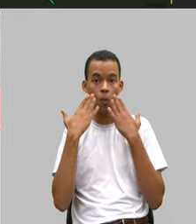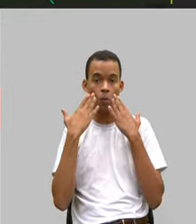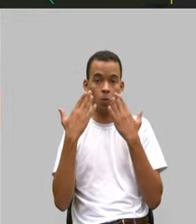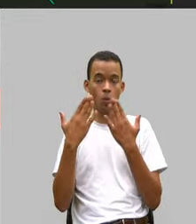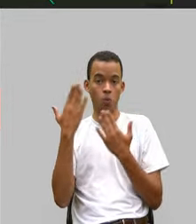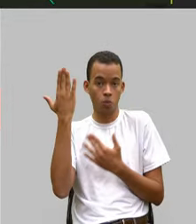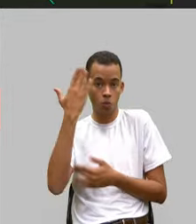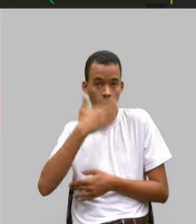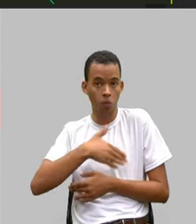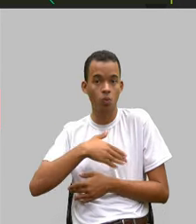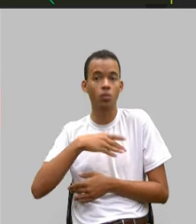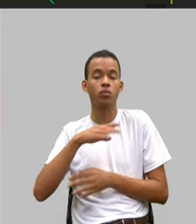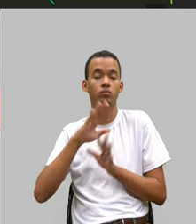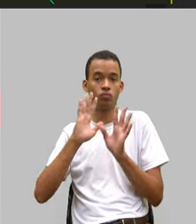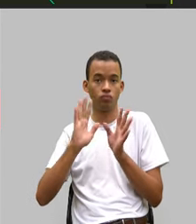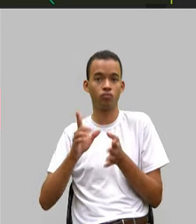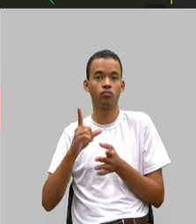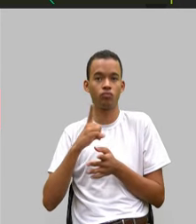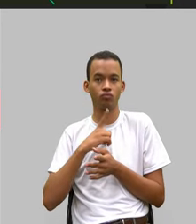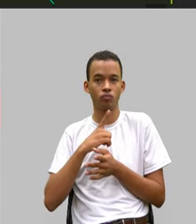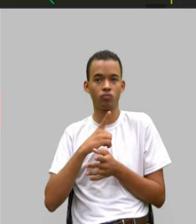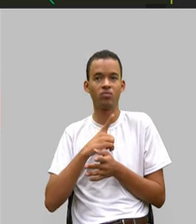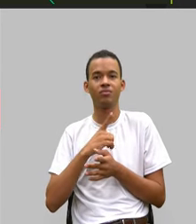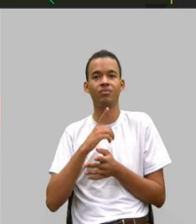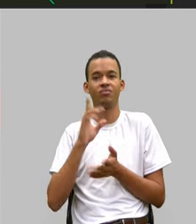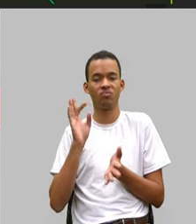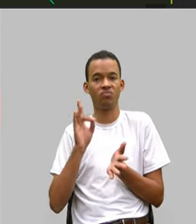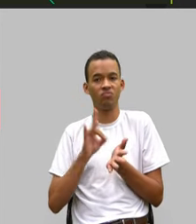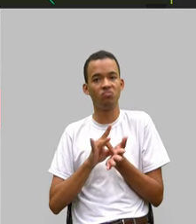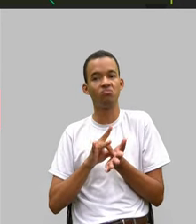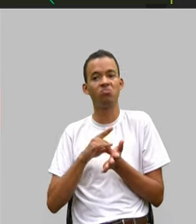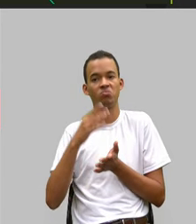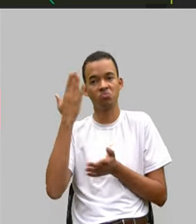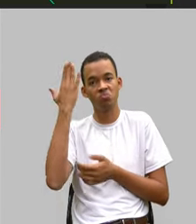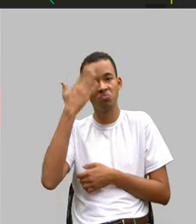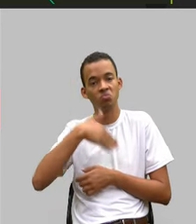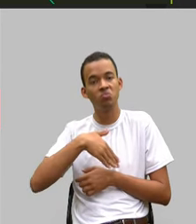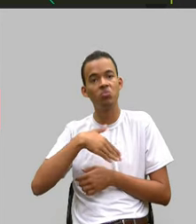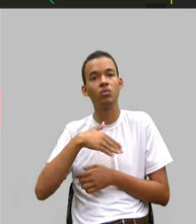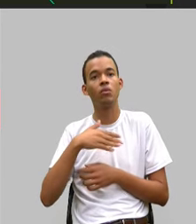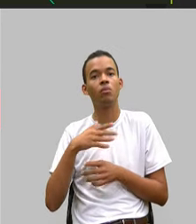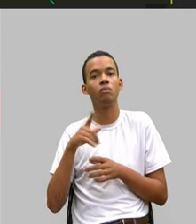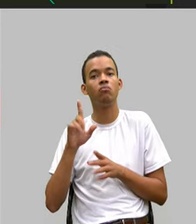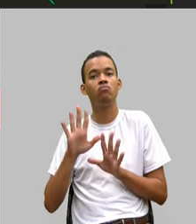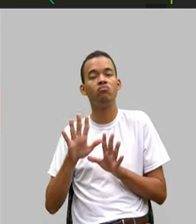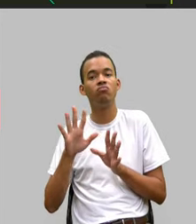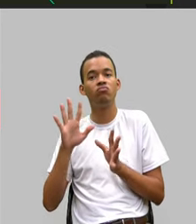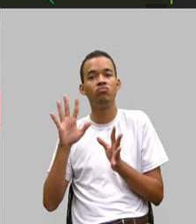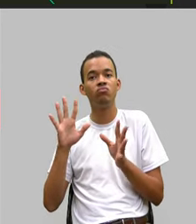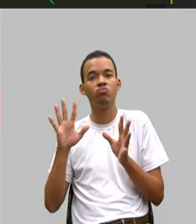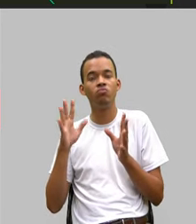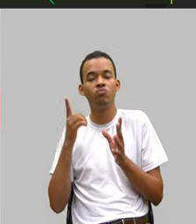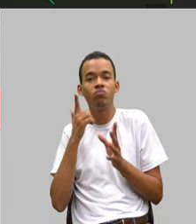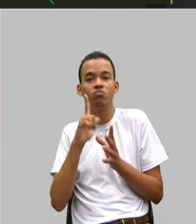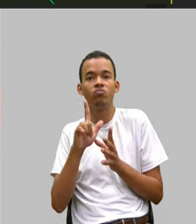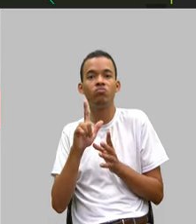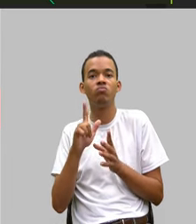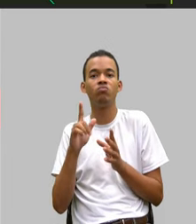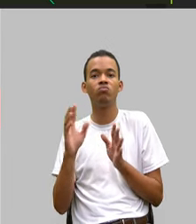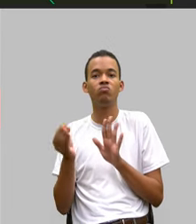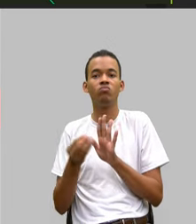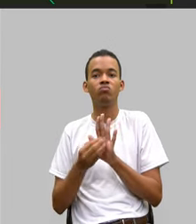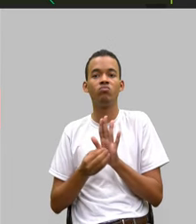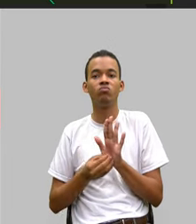evidências científicas Mas onde essas evidências foram sumarizadas né então no ano